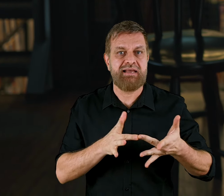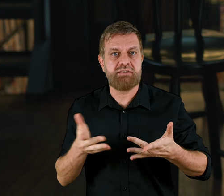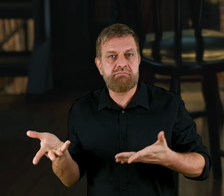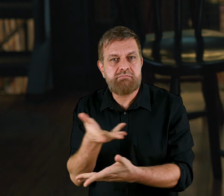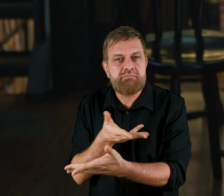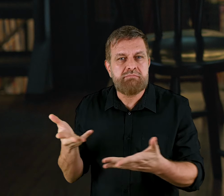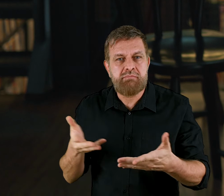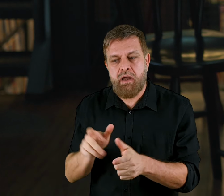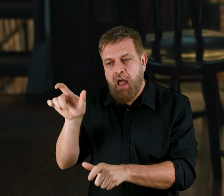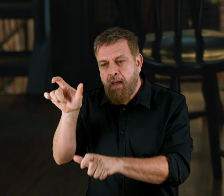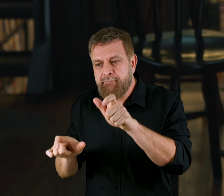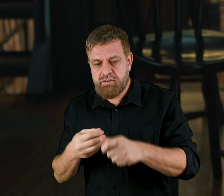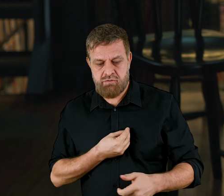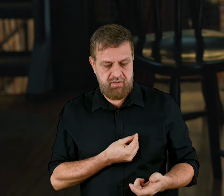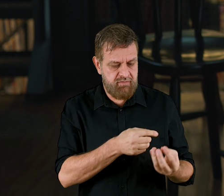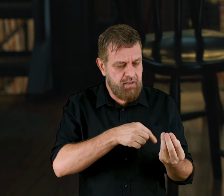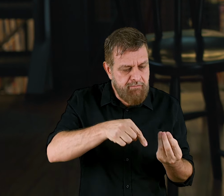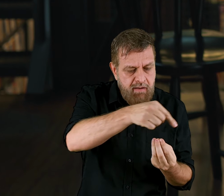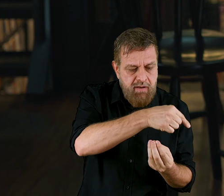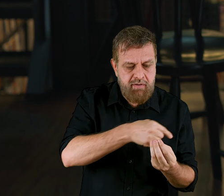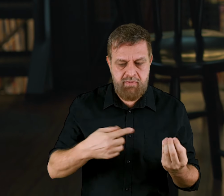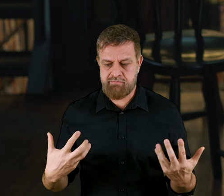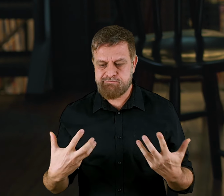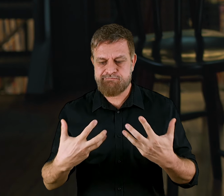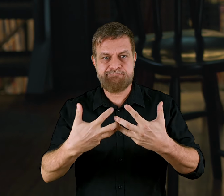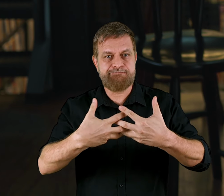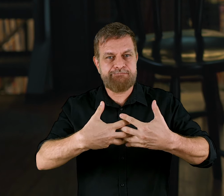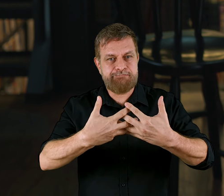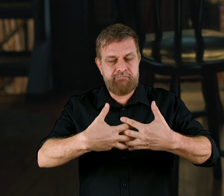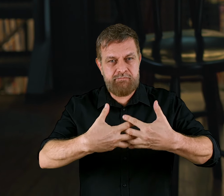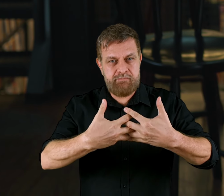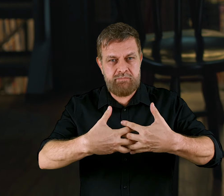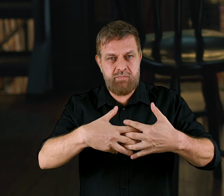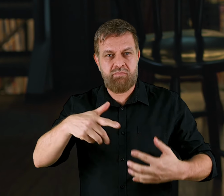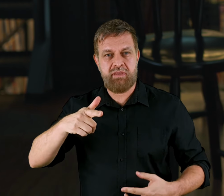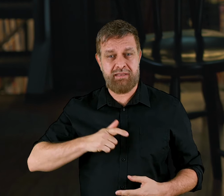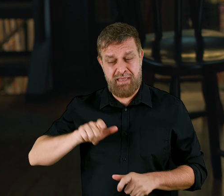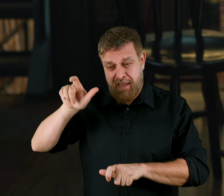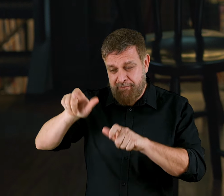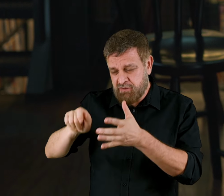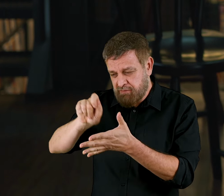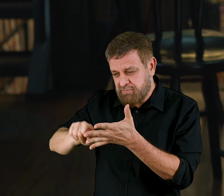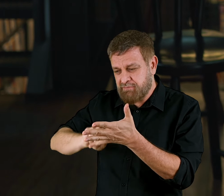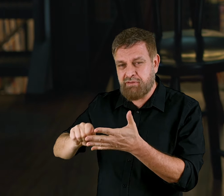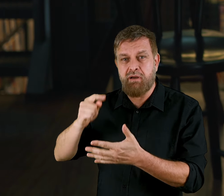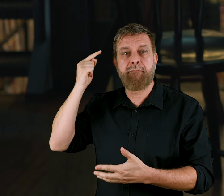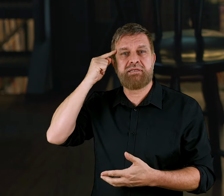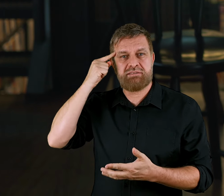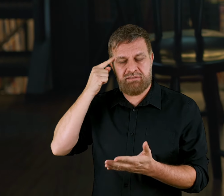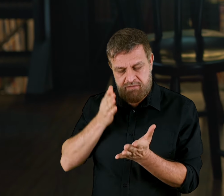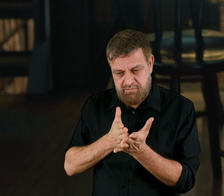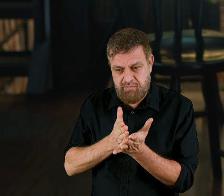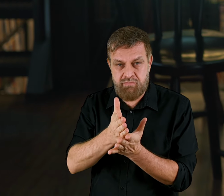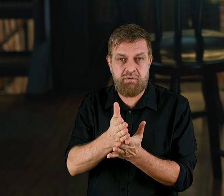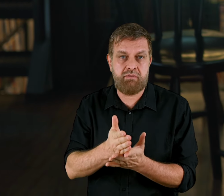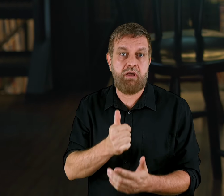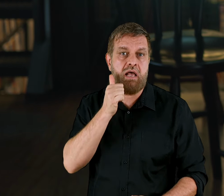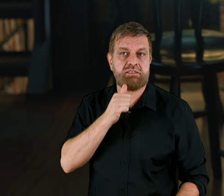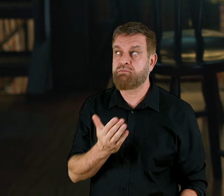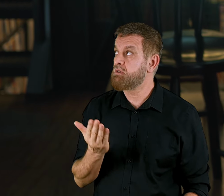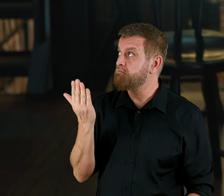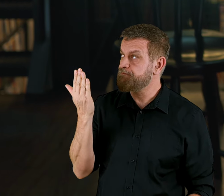de seres humanos e não humanos. E isso tem diversos autores que têm pensado nessa linha. A Dana Haraway, que é uma